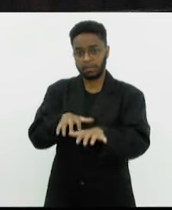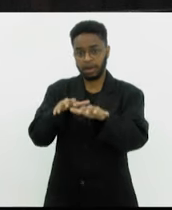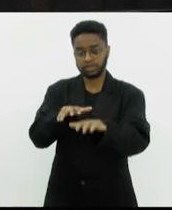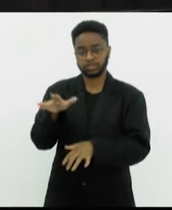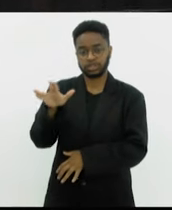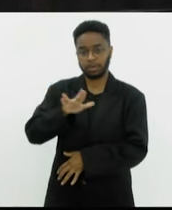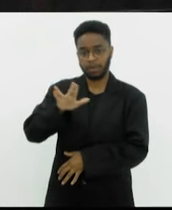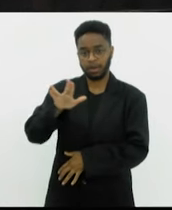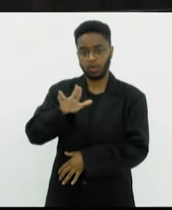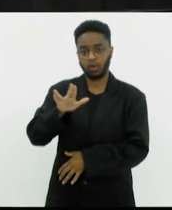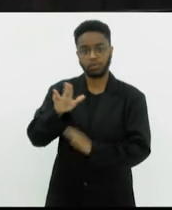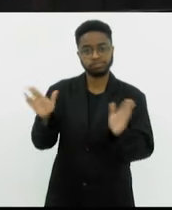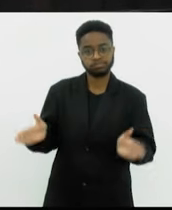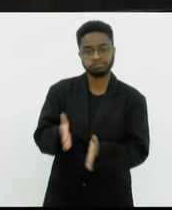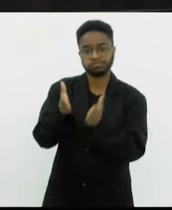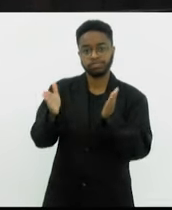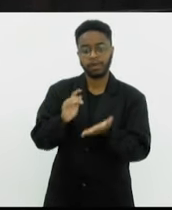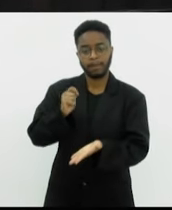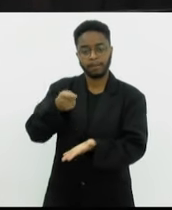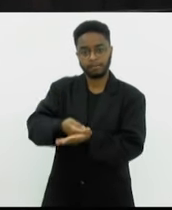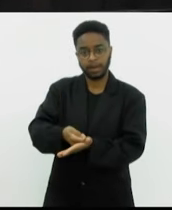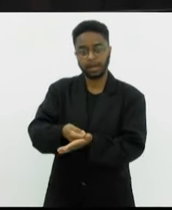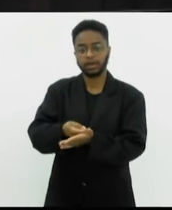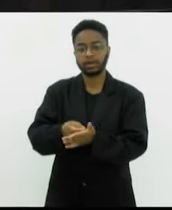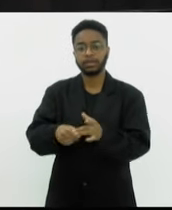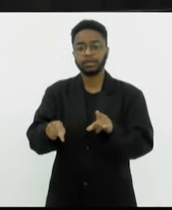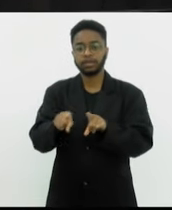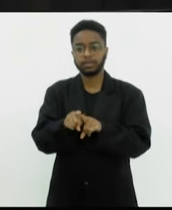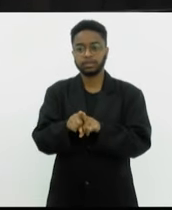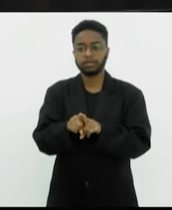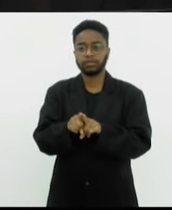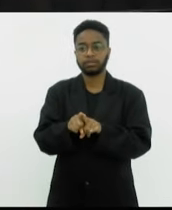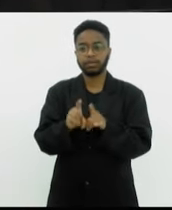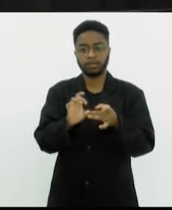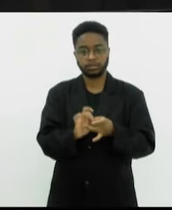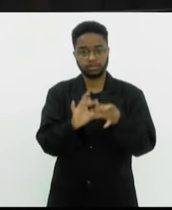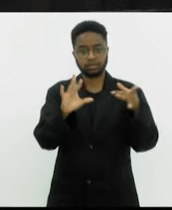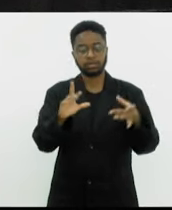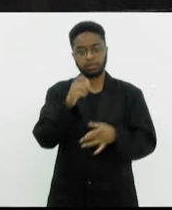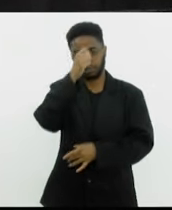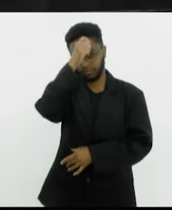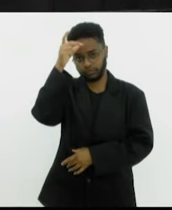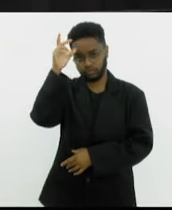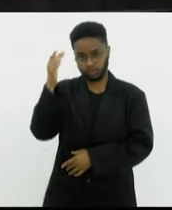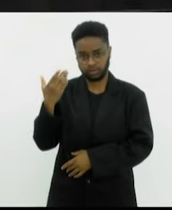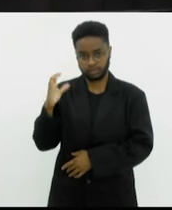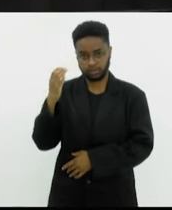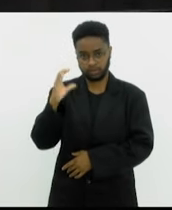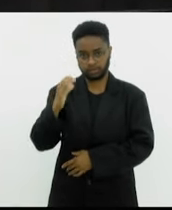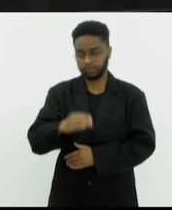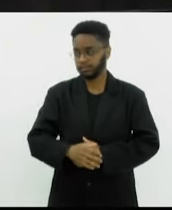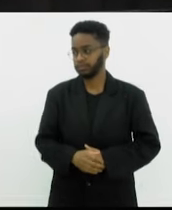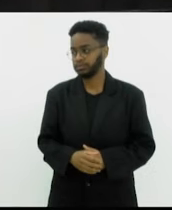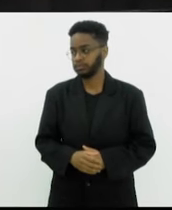maconha promovida, patrocinada, com aquiescência e autorização da Prefeitura de Niterói.